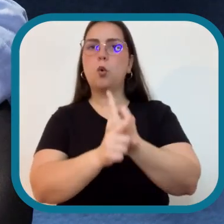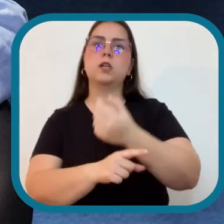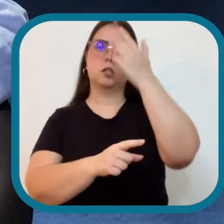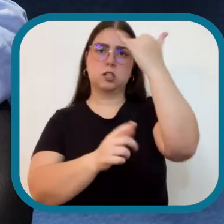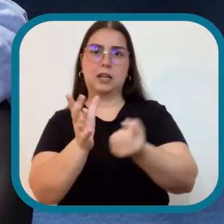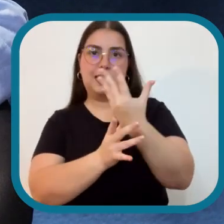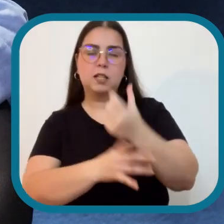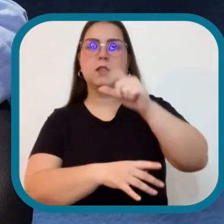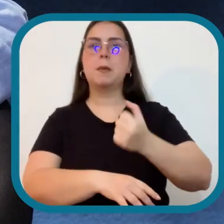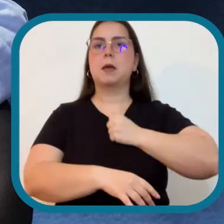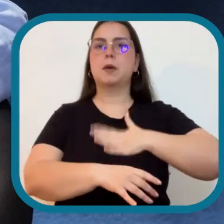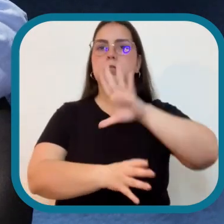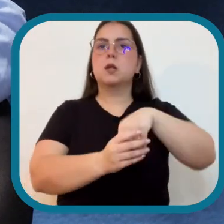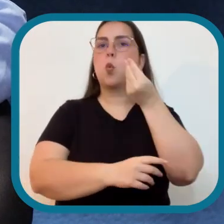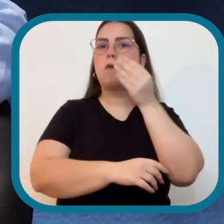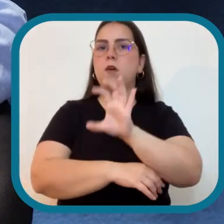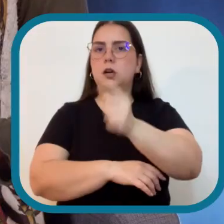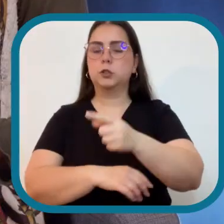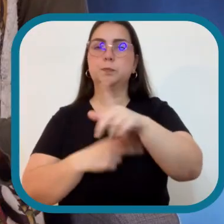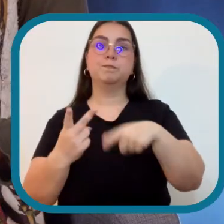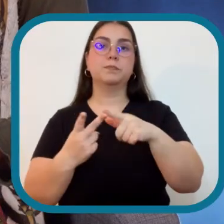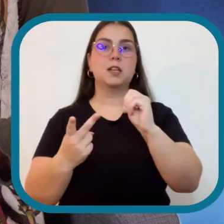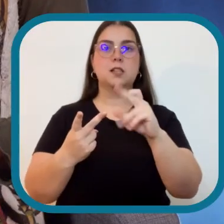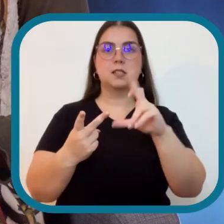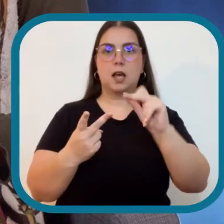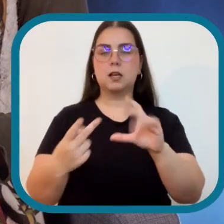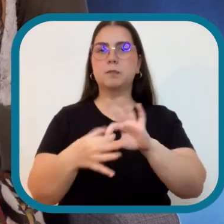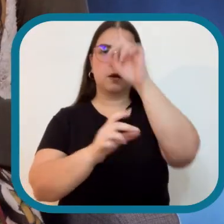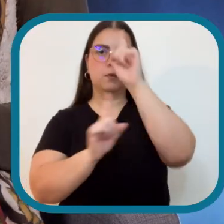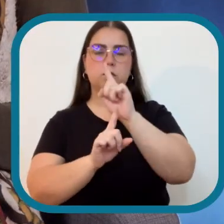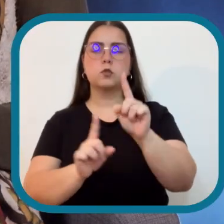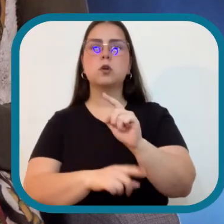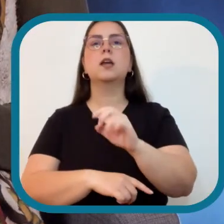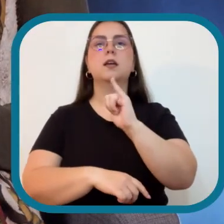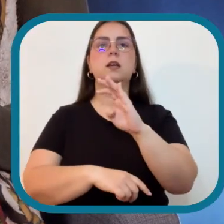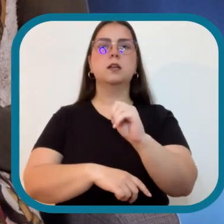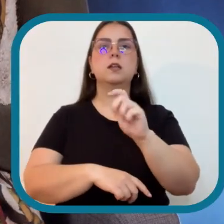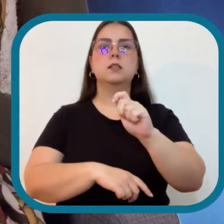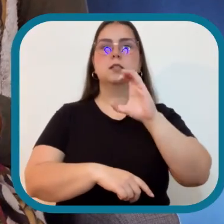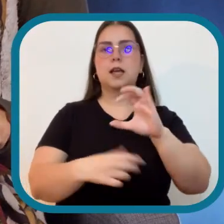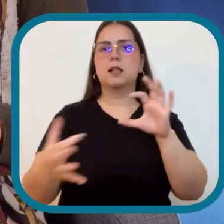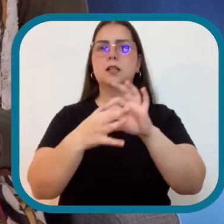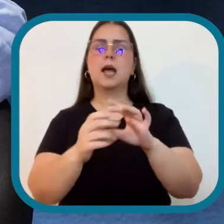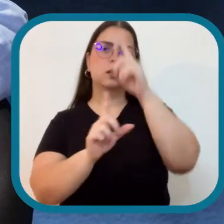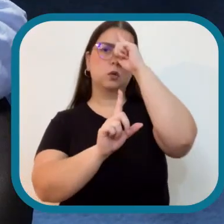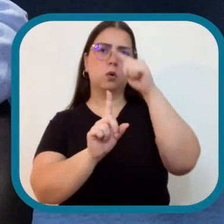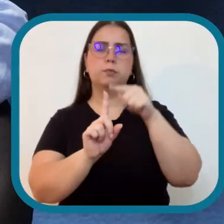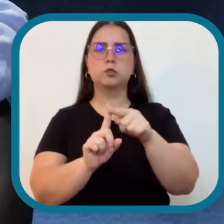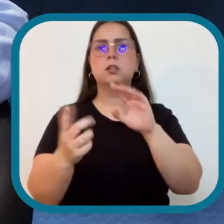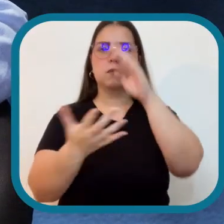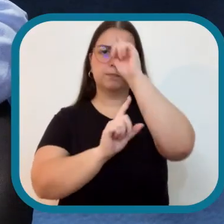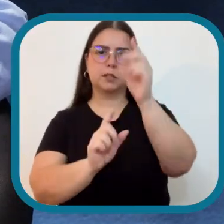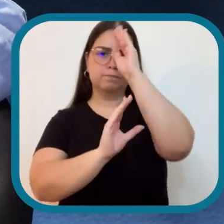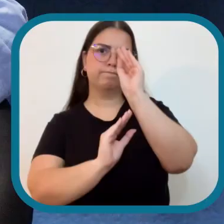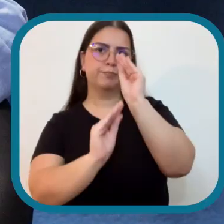processos criativos e empresariais. Sara de Almeida Leite é professora no ISEC Lisboa, onde coordena a pós-graduação em arte de contar histórias. Trabalhou